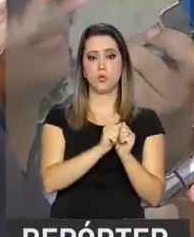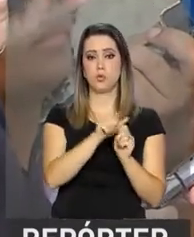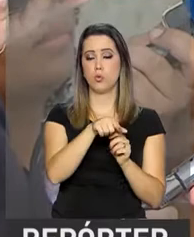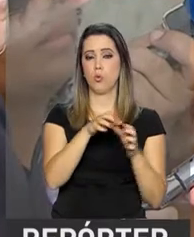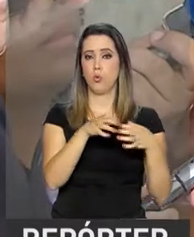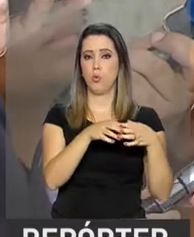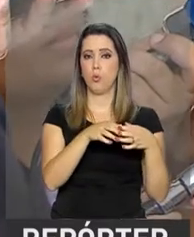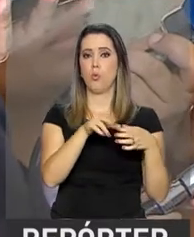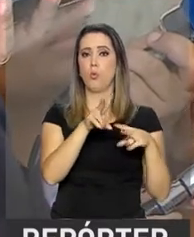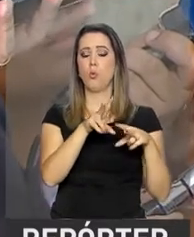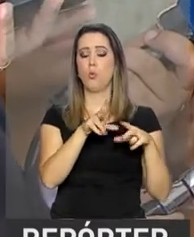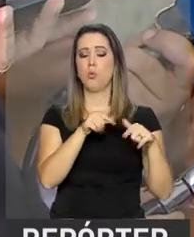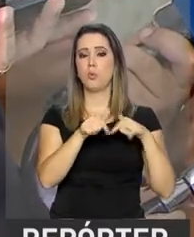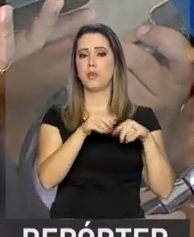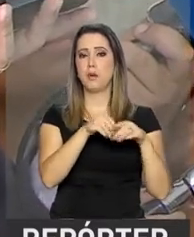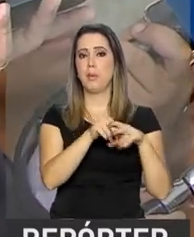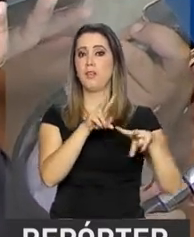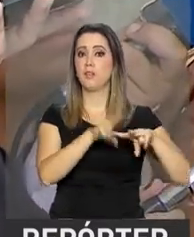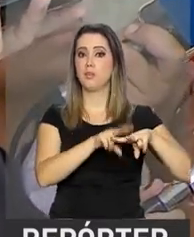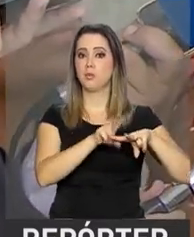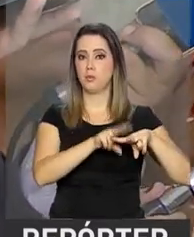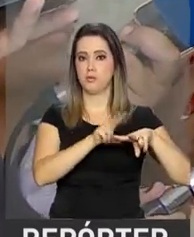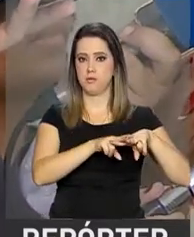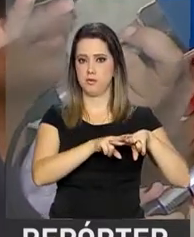São três exemplos que